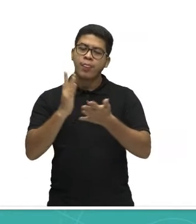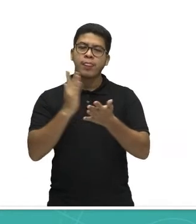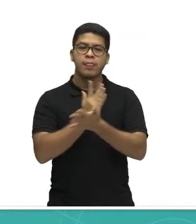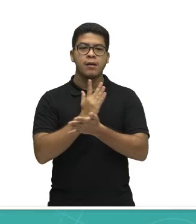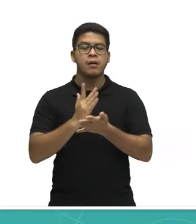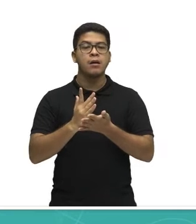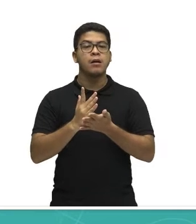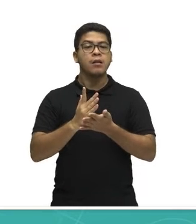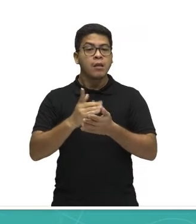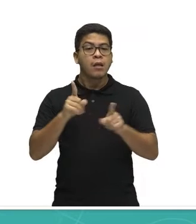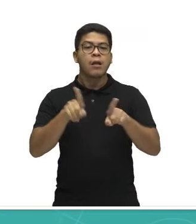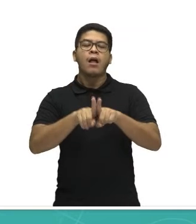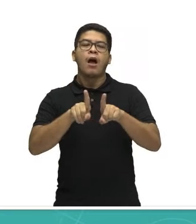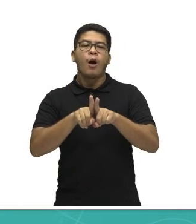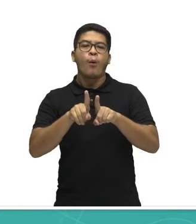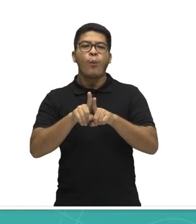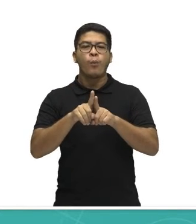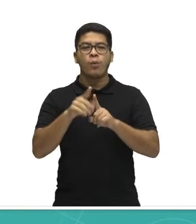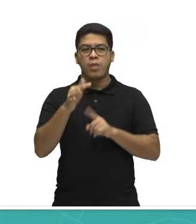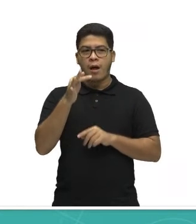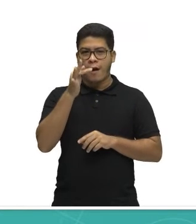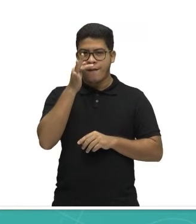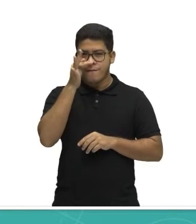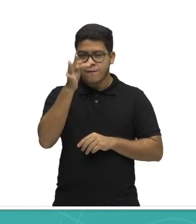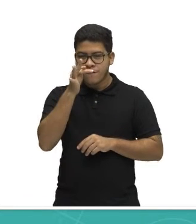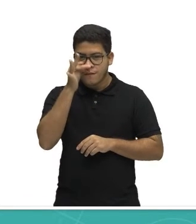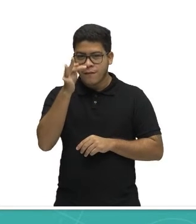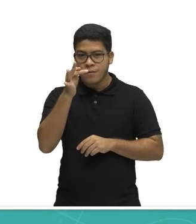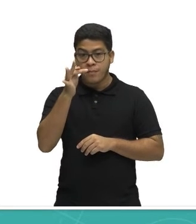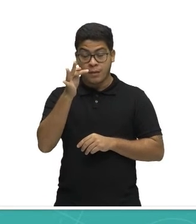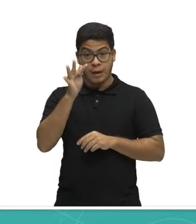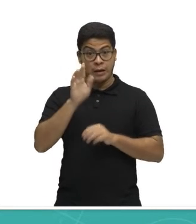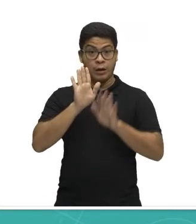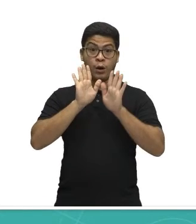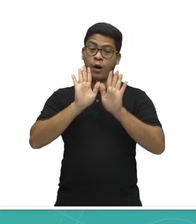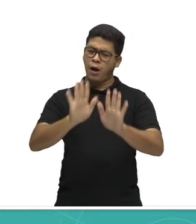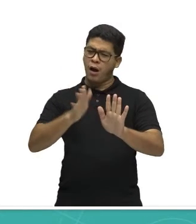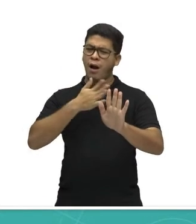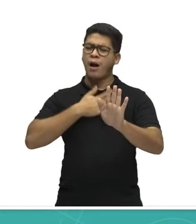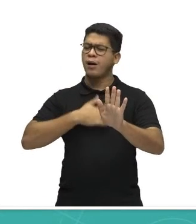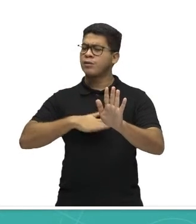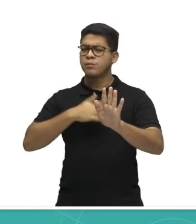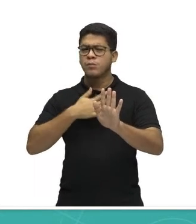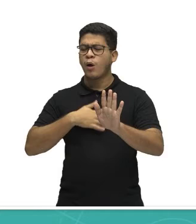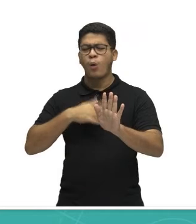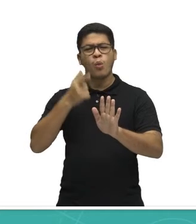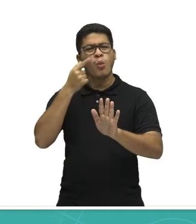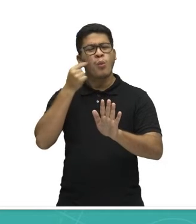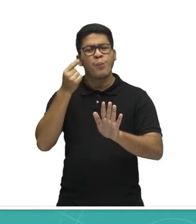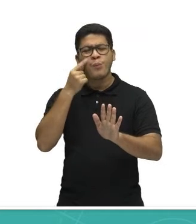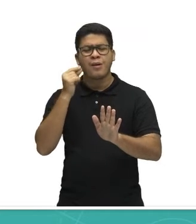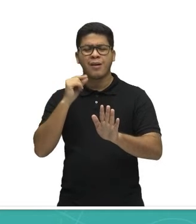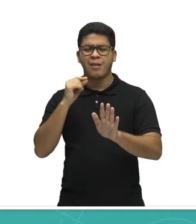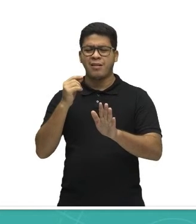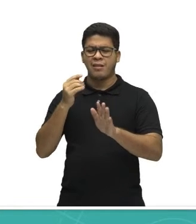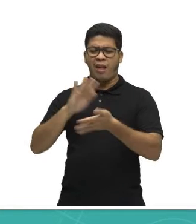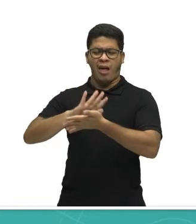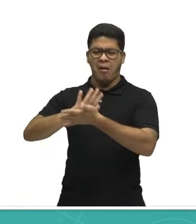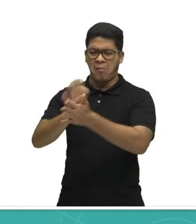preto dá azar. Mas, por favor, quem tem essa superstição, não maltrate os animais. Isso